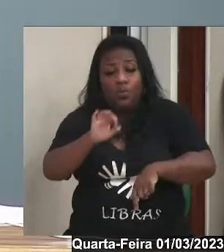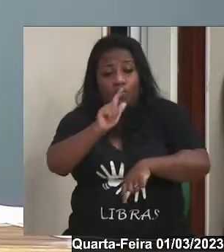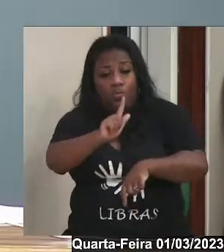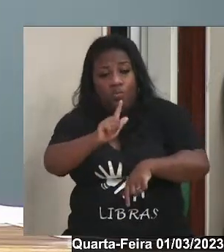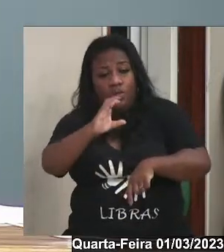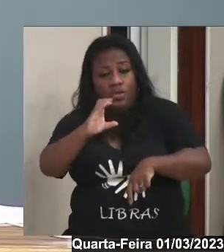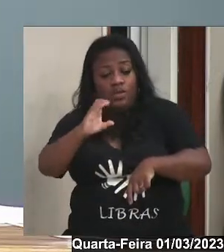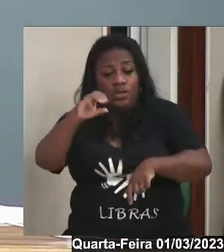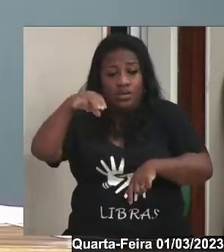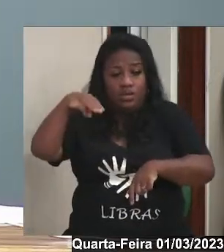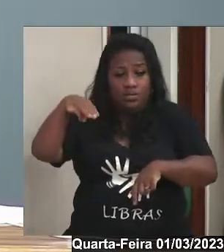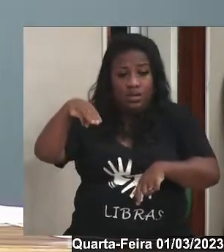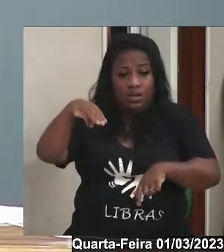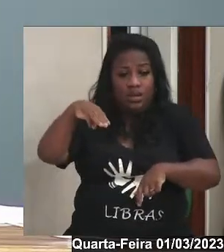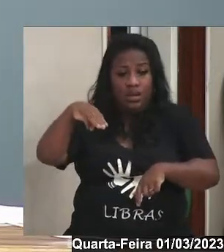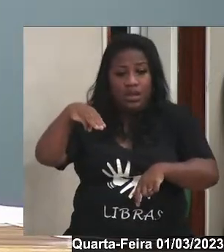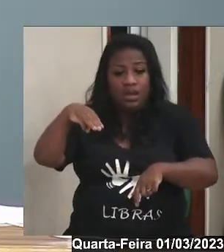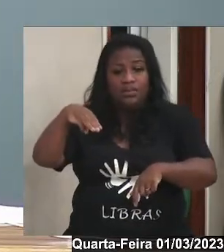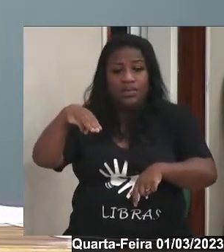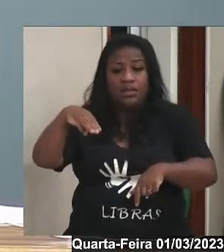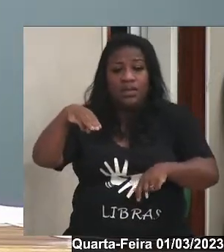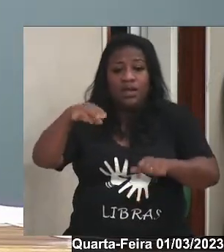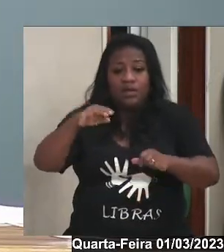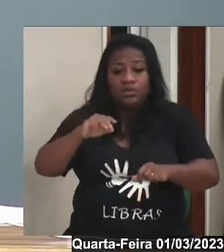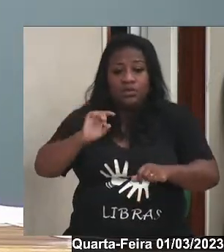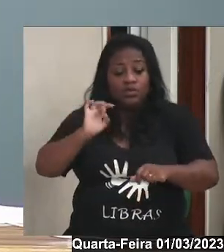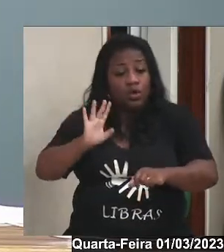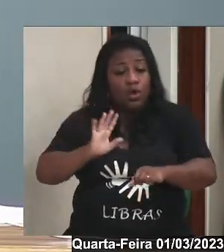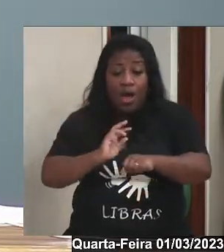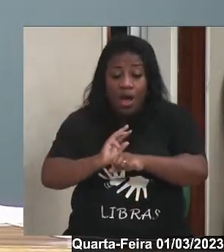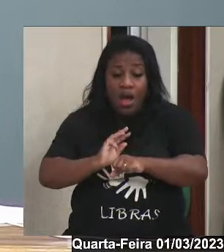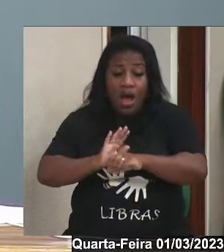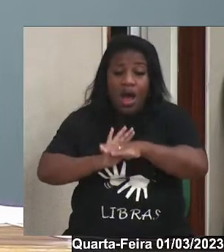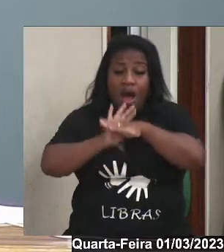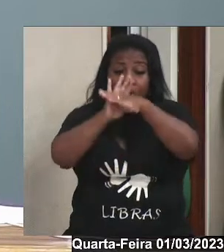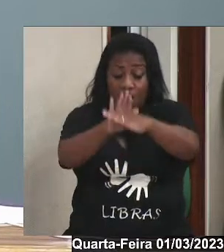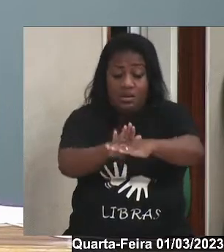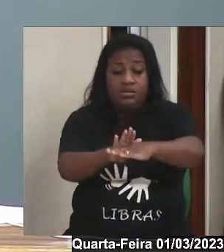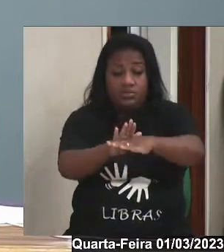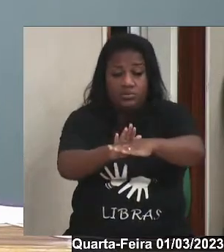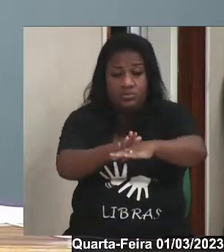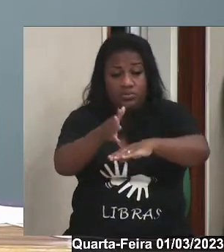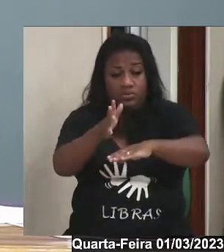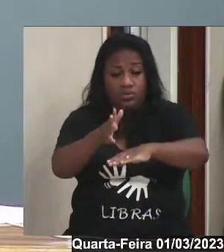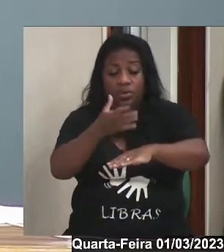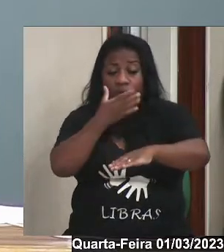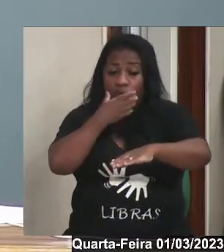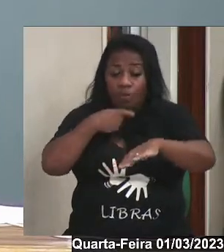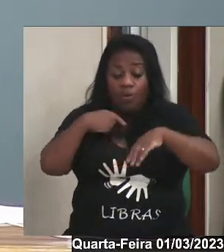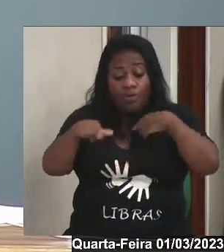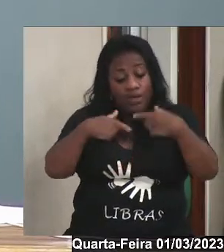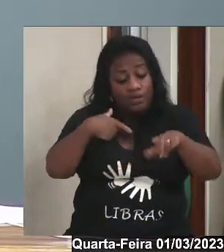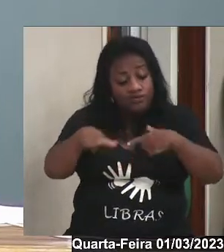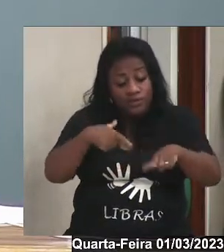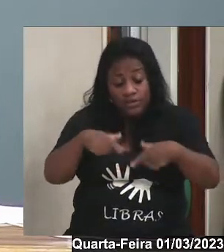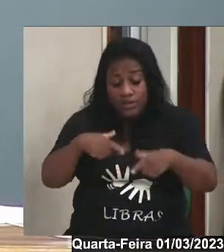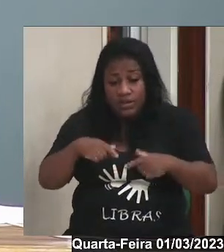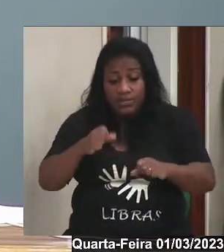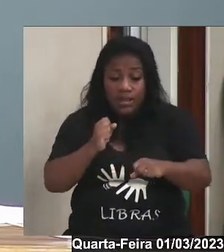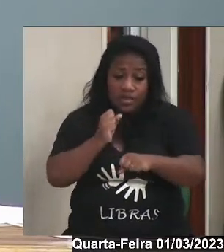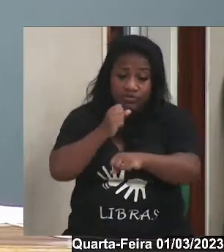infelizmente, lamentavelmente, a mãe deve estar chorando muito, é como eu falei agora. Ninguém cria um filho para ser ruim. Ninguém cria um filho para